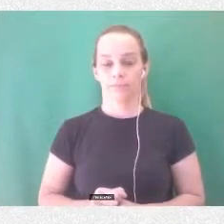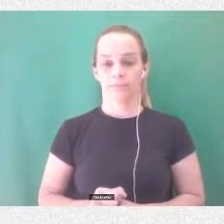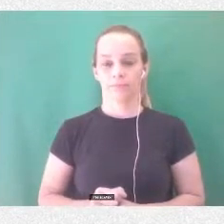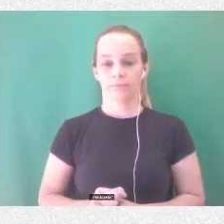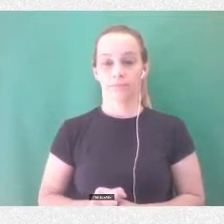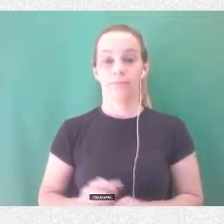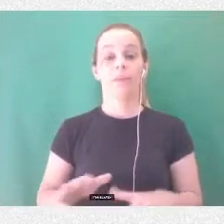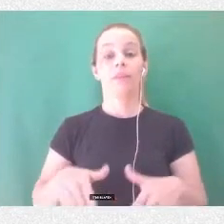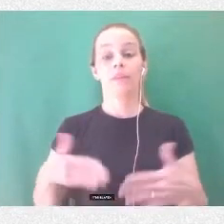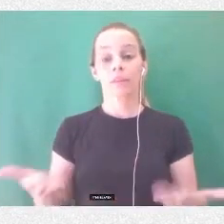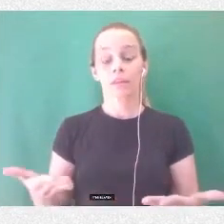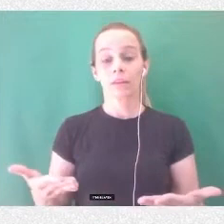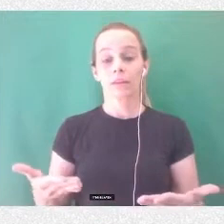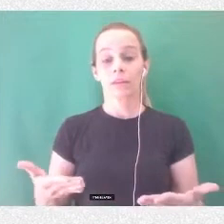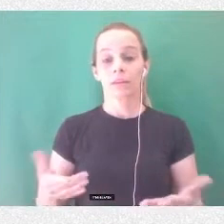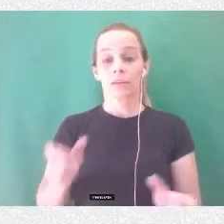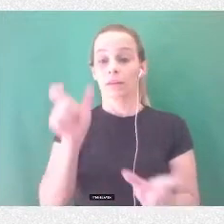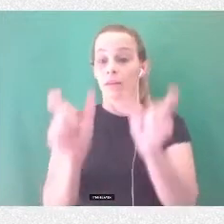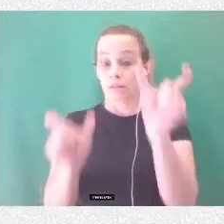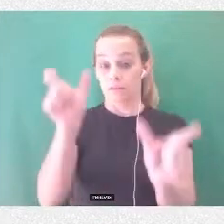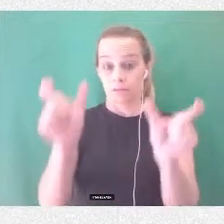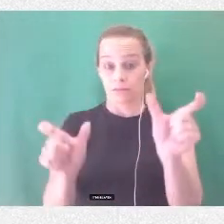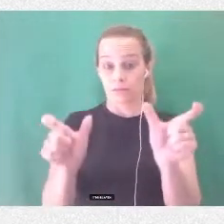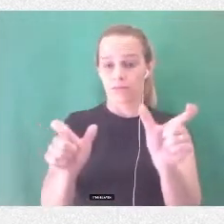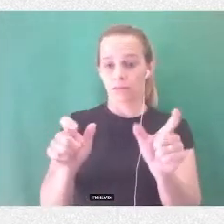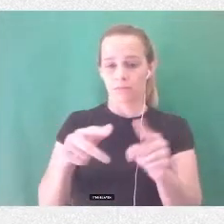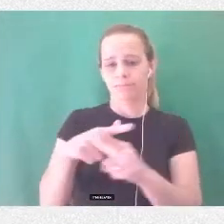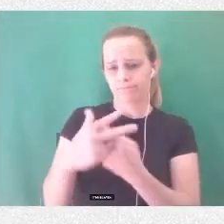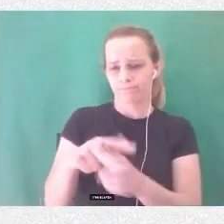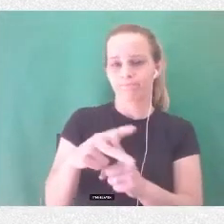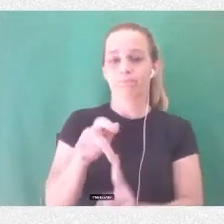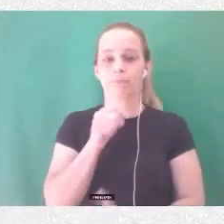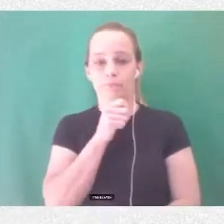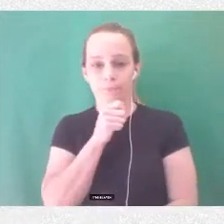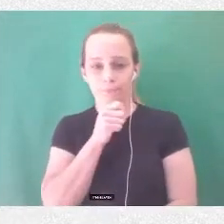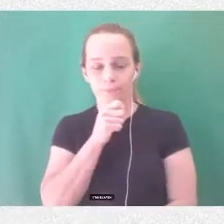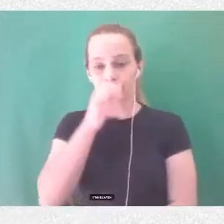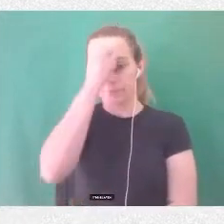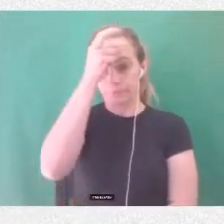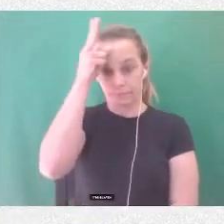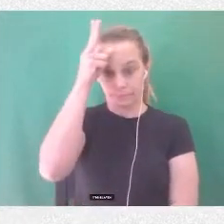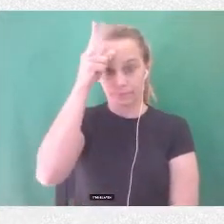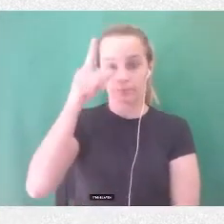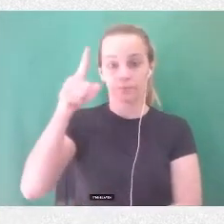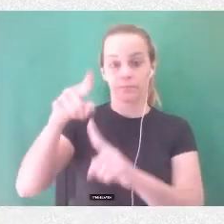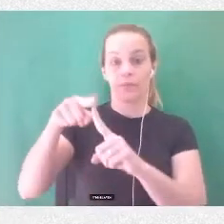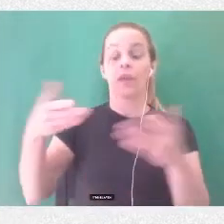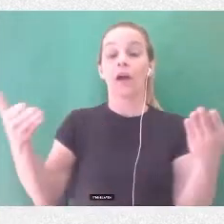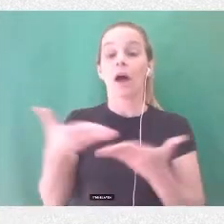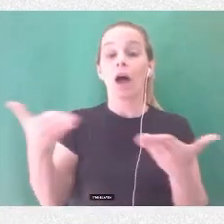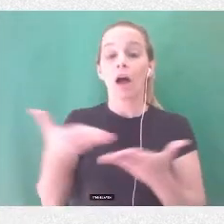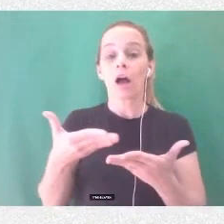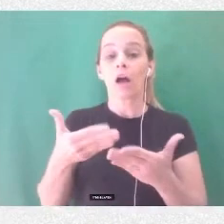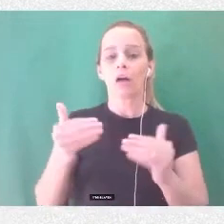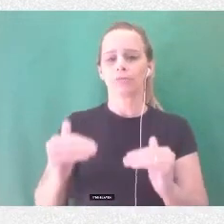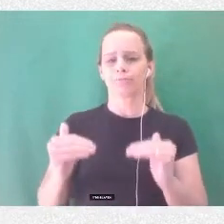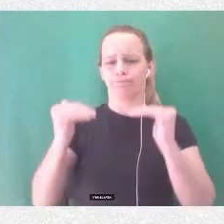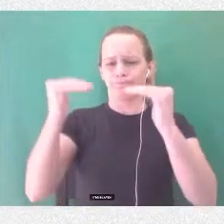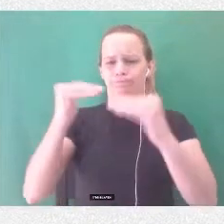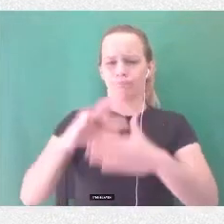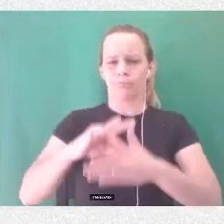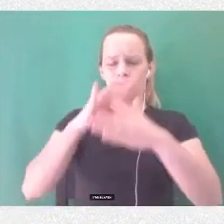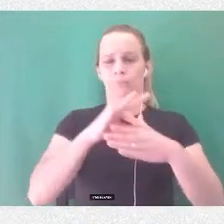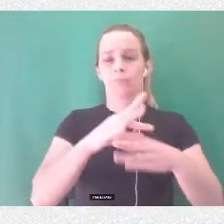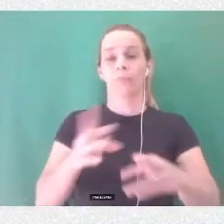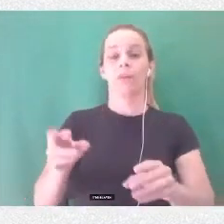Enquanto o pessoal arruma ali o microfone do prefeito de Toledo, eu vou passar a palavra para o superintendente de